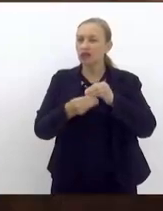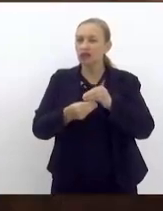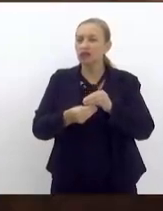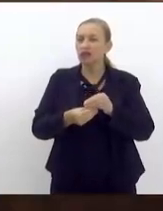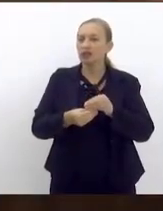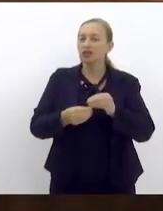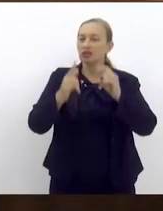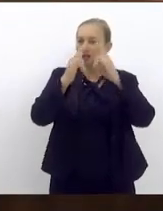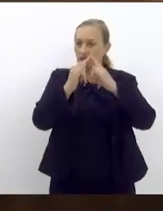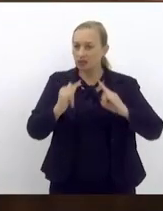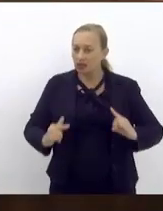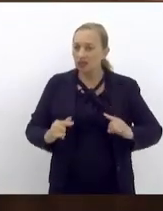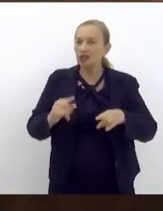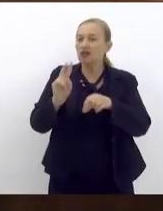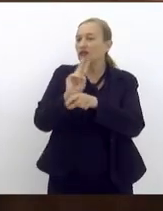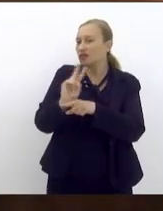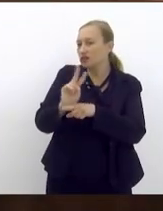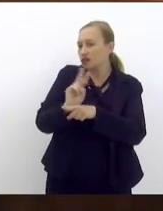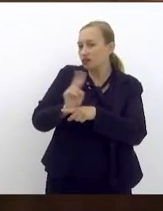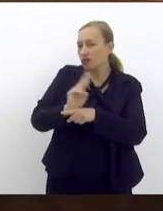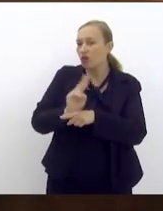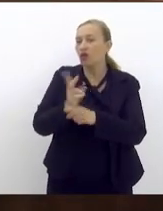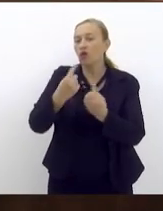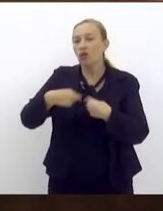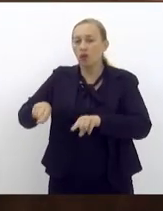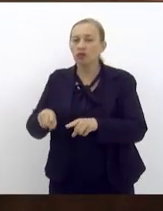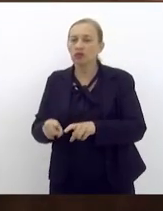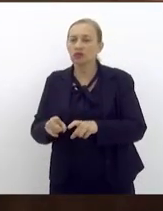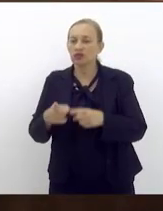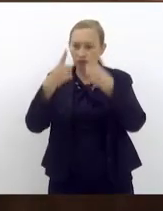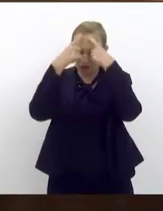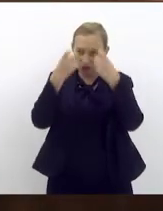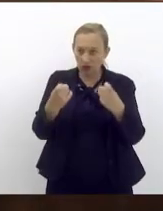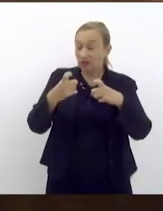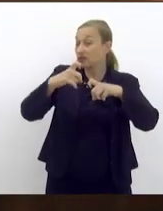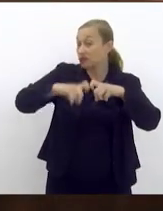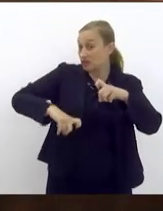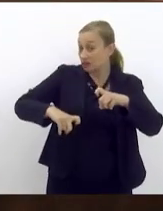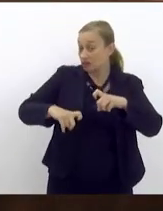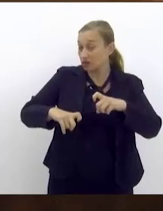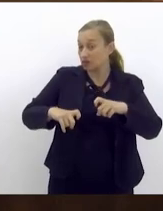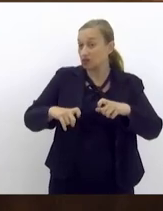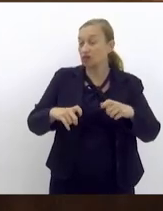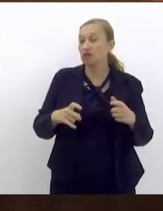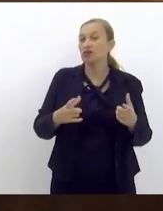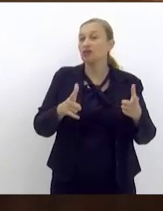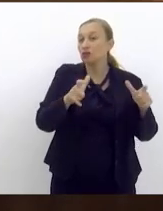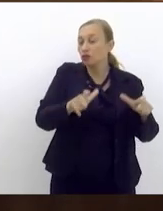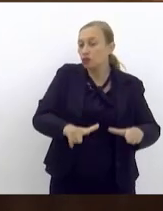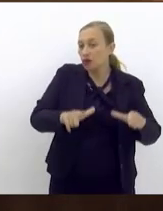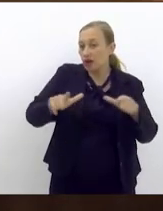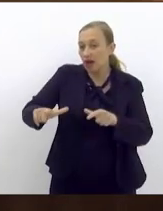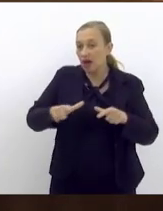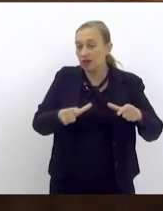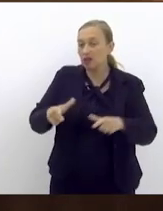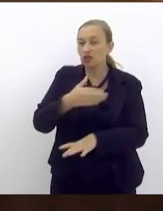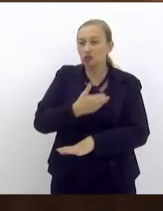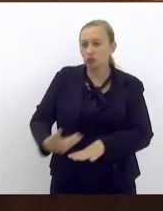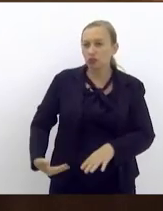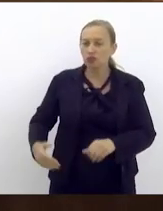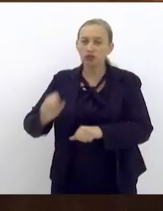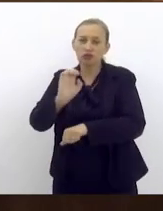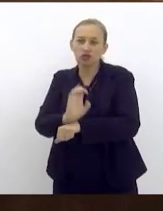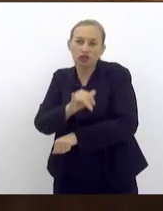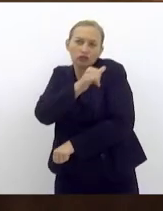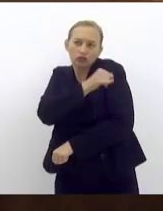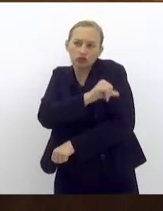Violetas contra violência sexual em eventos culturais realizados em espaços públicos no âmbito do